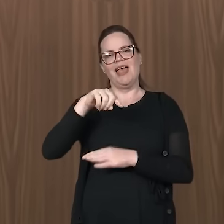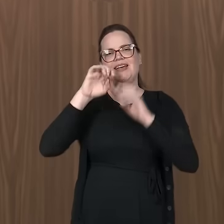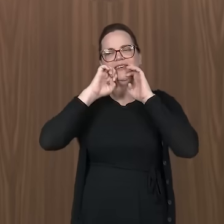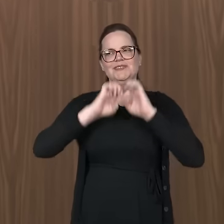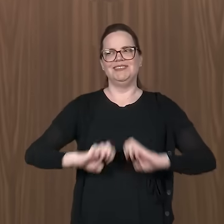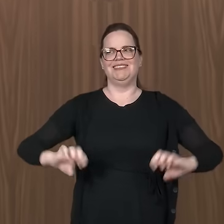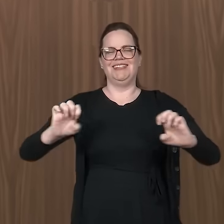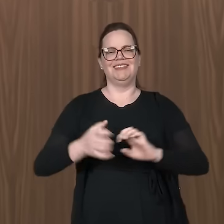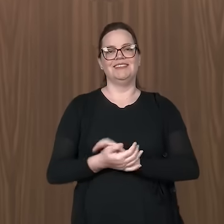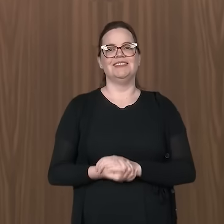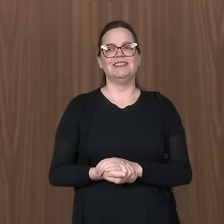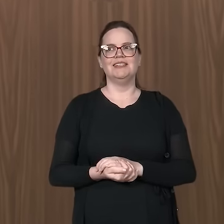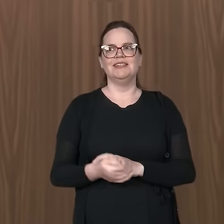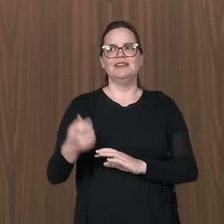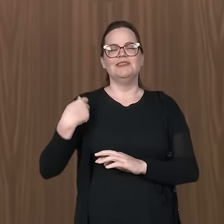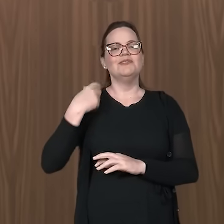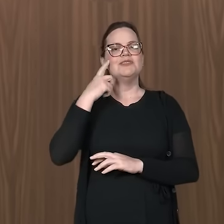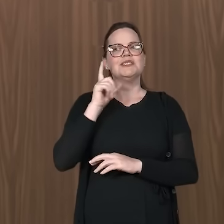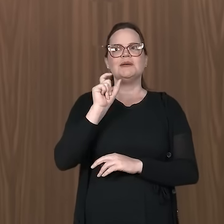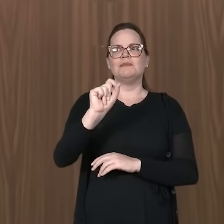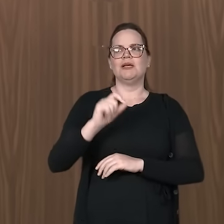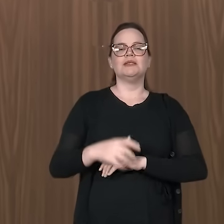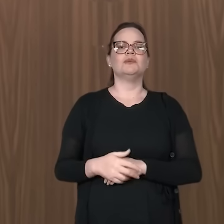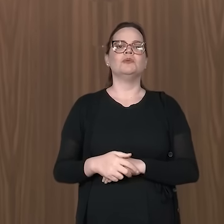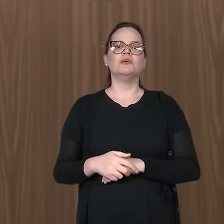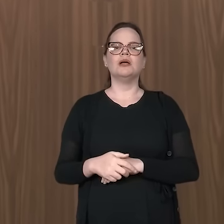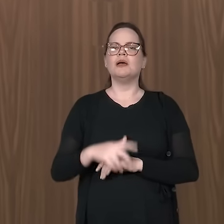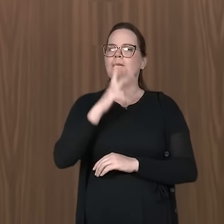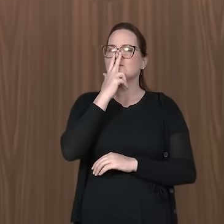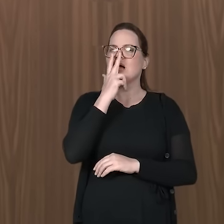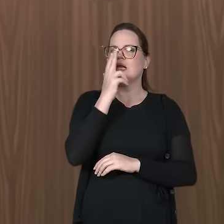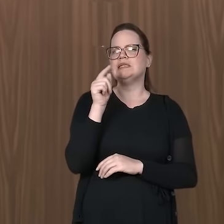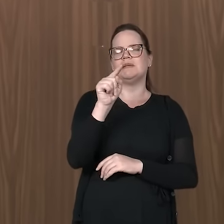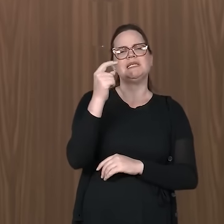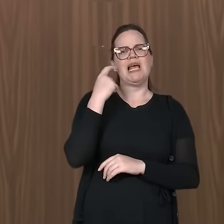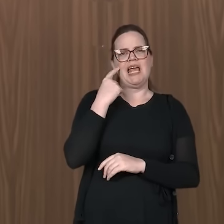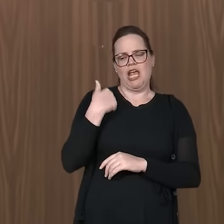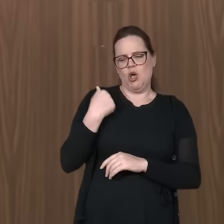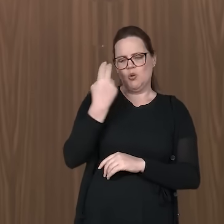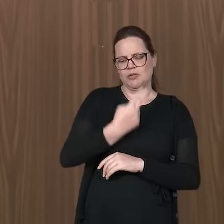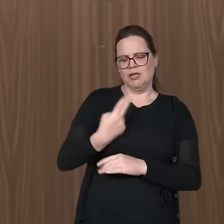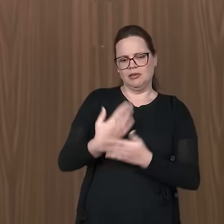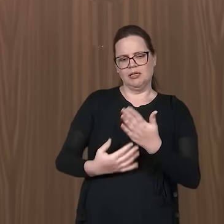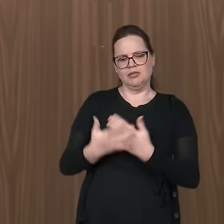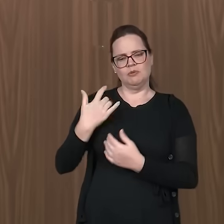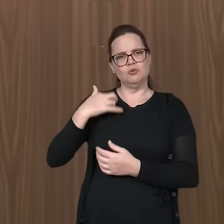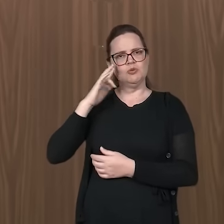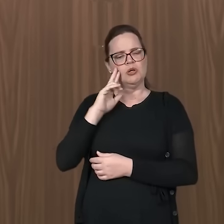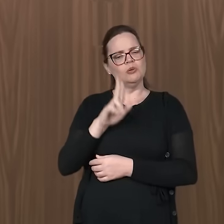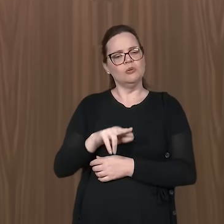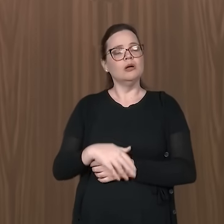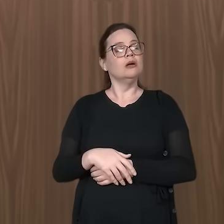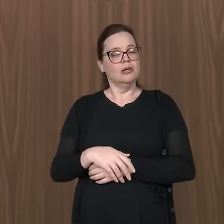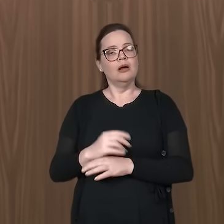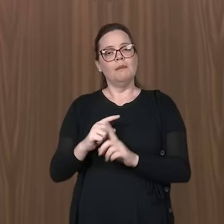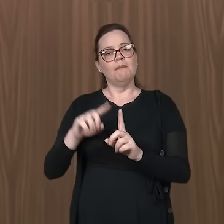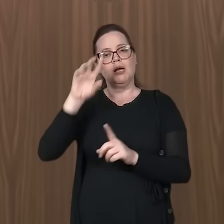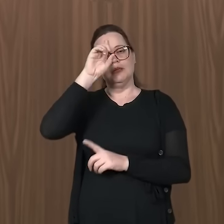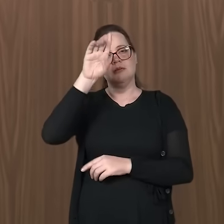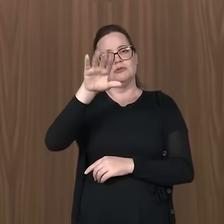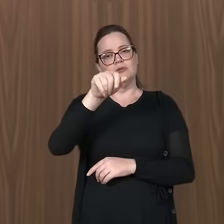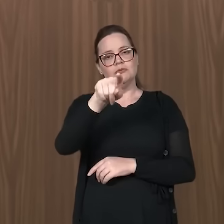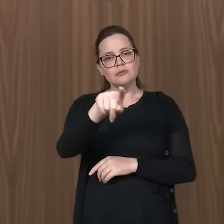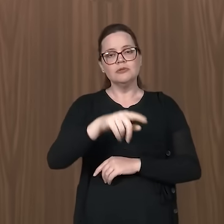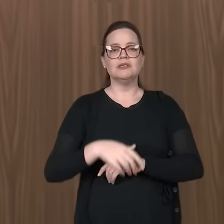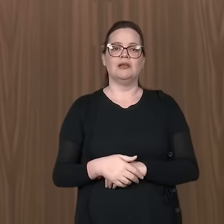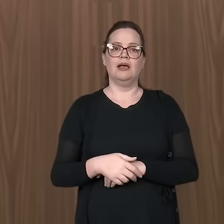potencial. Talvez você ache que você nunca será usado pelas mãos do Senhor, mas o Senhor te escolheu. Era necessário que o Senhor